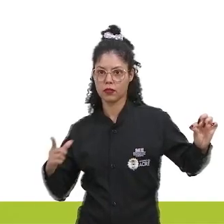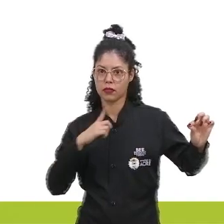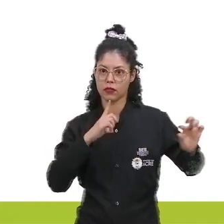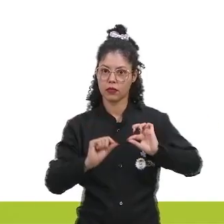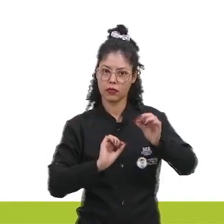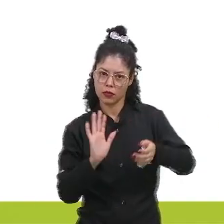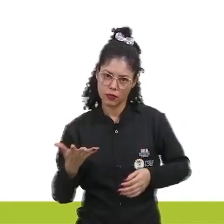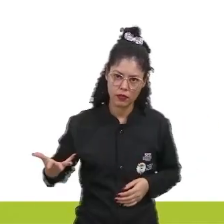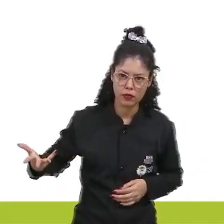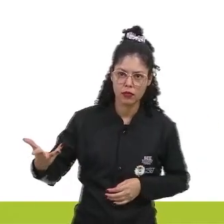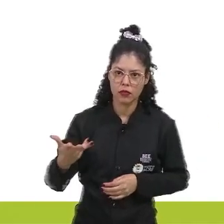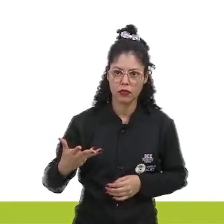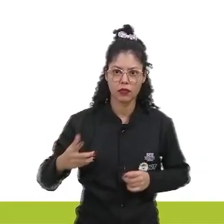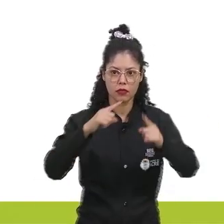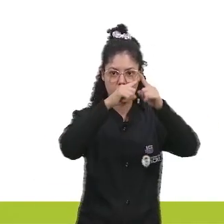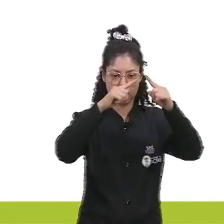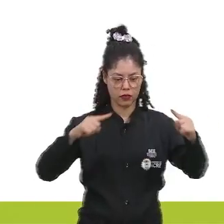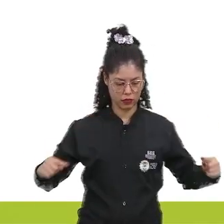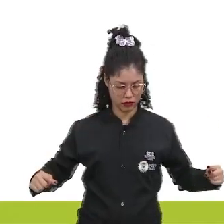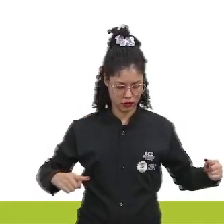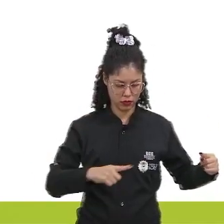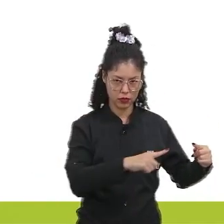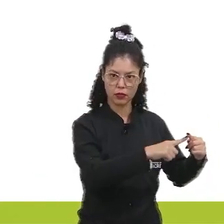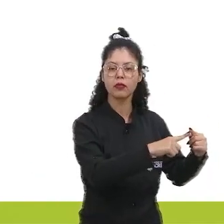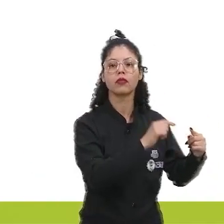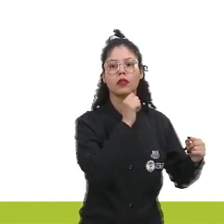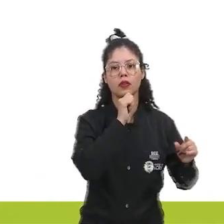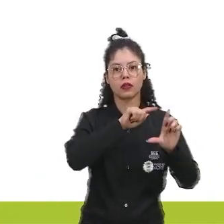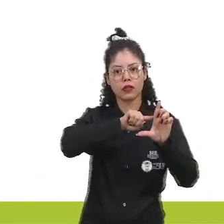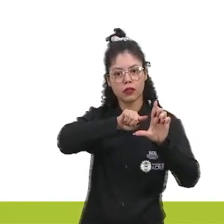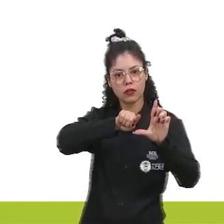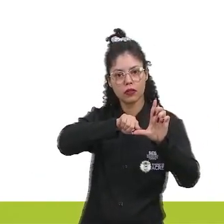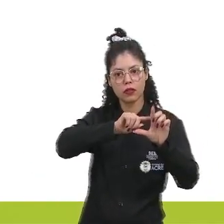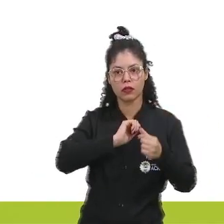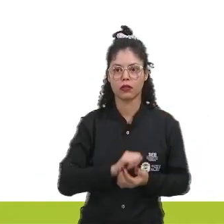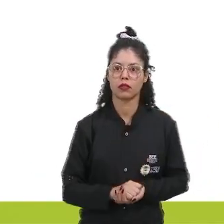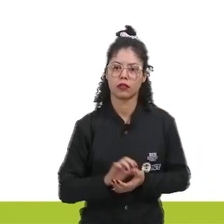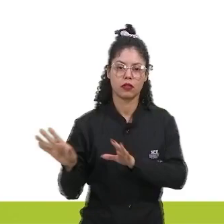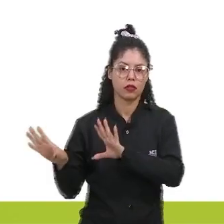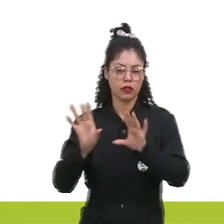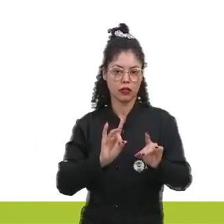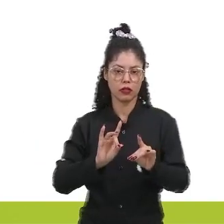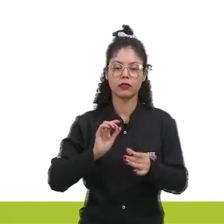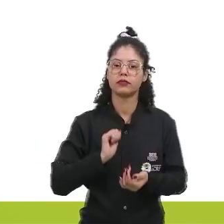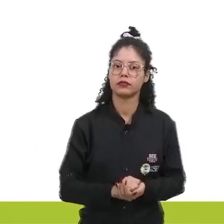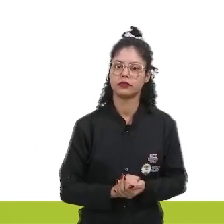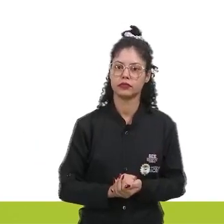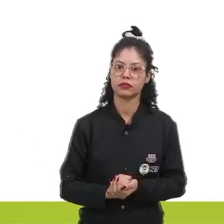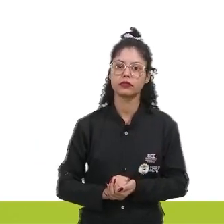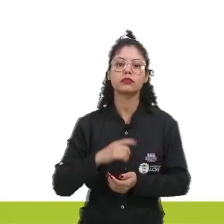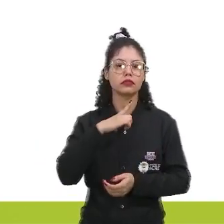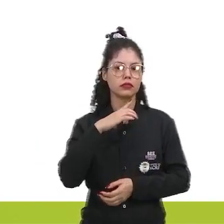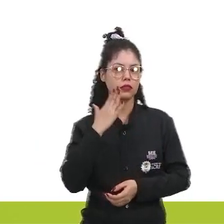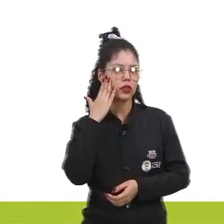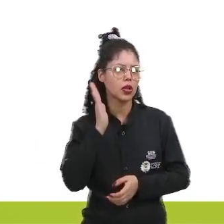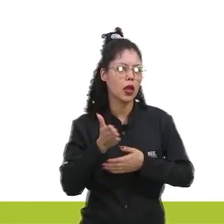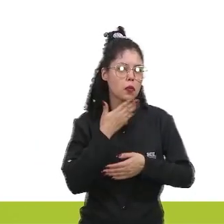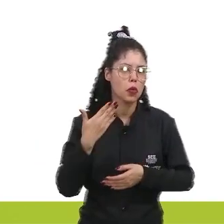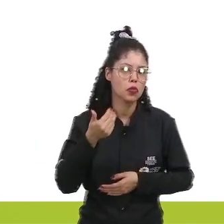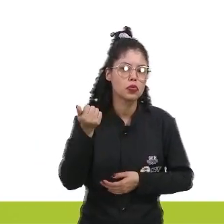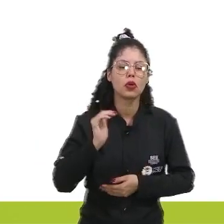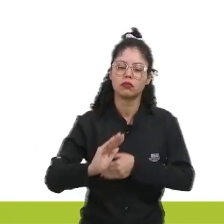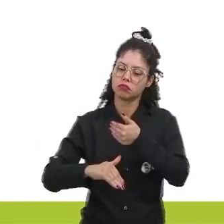aqui basicamente um triângulo, né? Um triângulo retângulo. Através das projeções de coeficiente angular, a gente vai entender um pouquinho